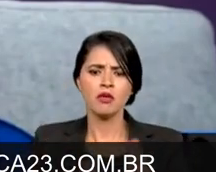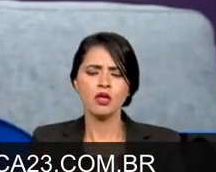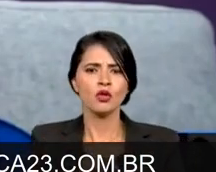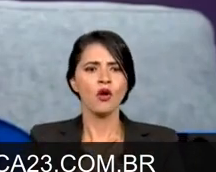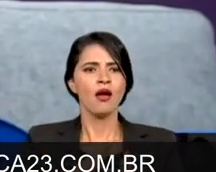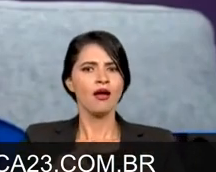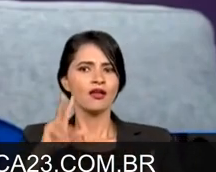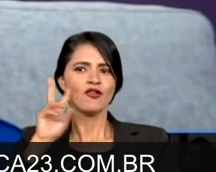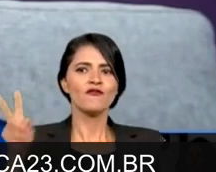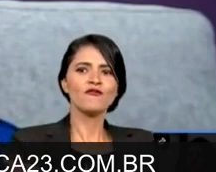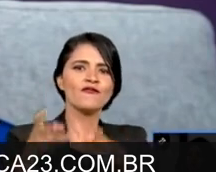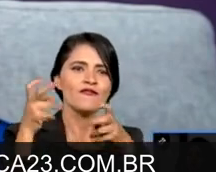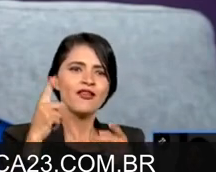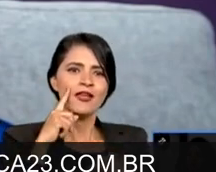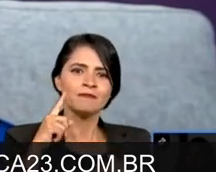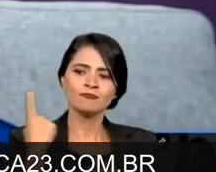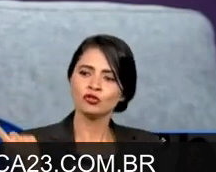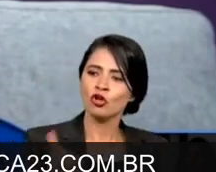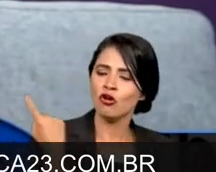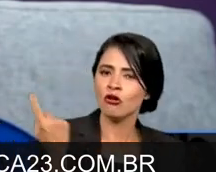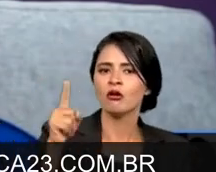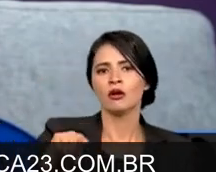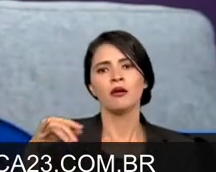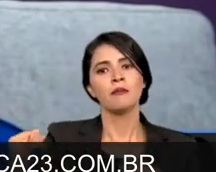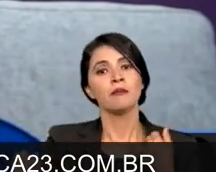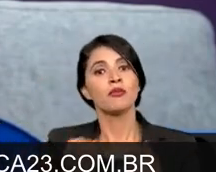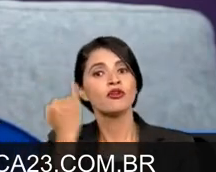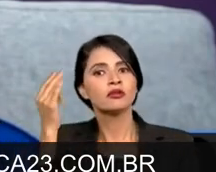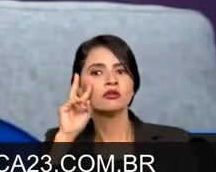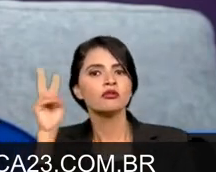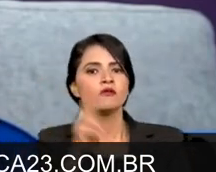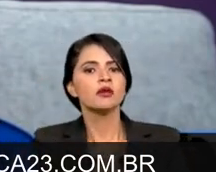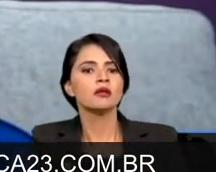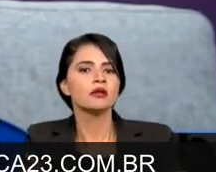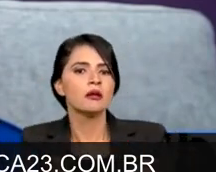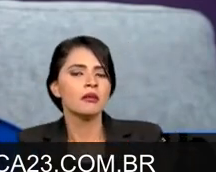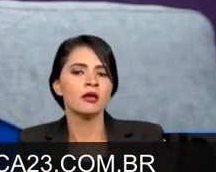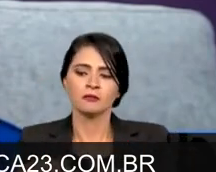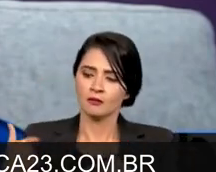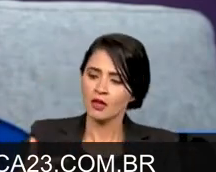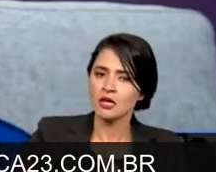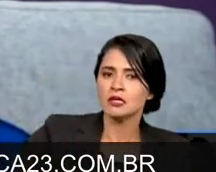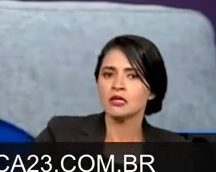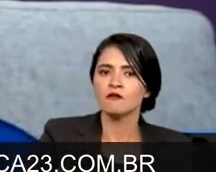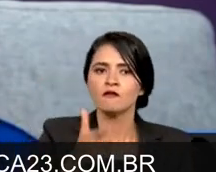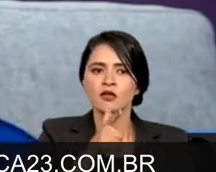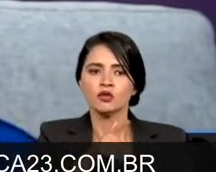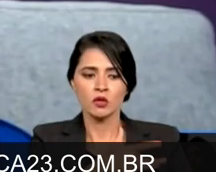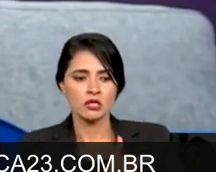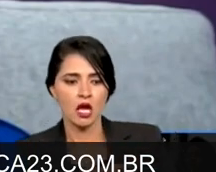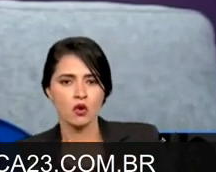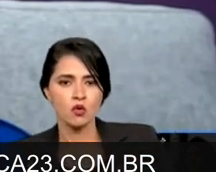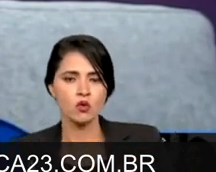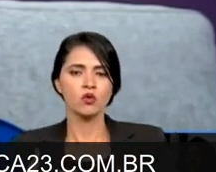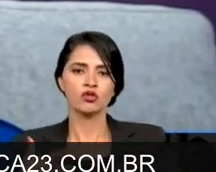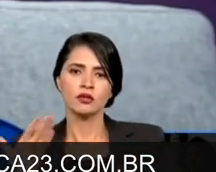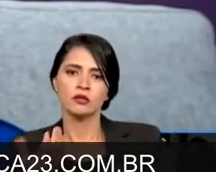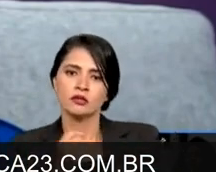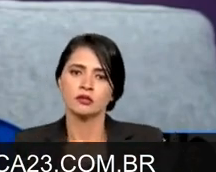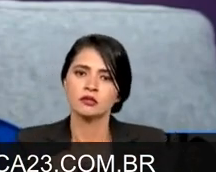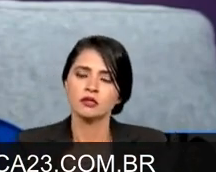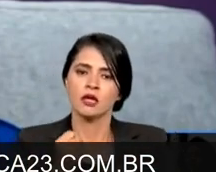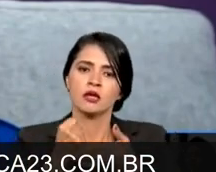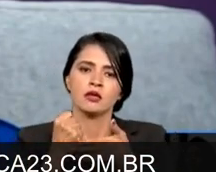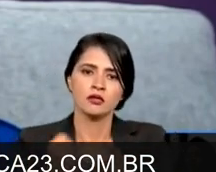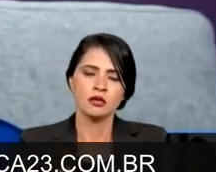não enxerga a educação de maneira isolada. É importante a gente olhar também para os serviços de saúde, assistência social,